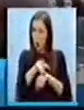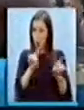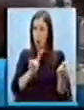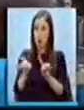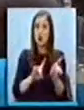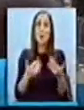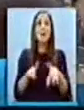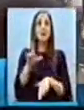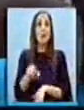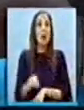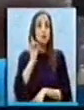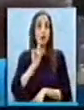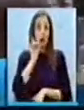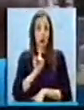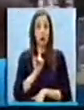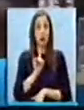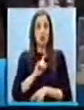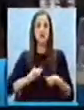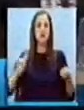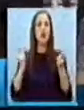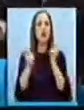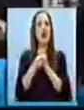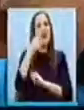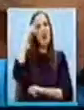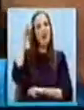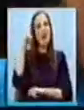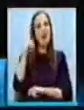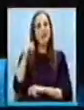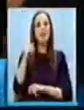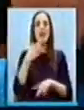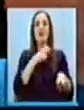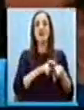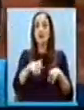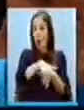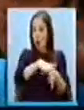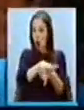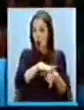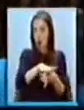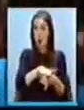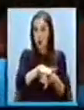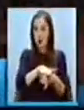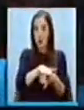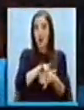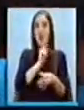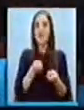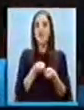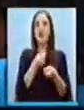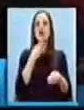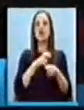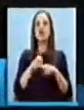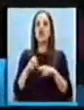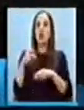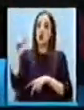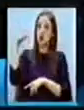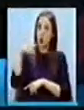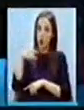também fundamental mudar o paradigma energético, nomeadamente apostando mais na energia solar, que é de facto